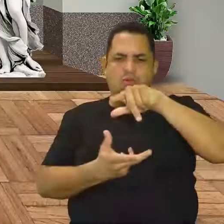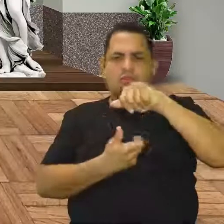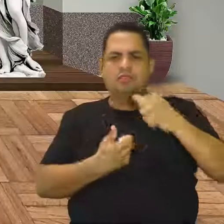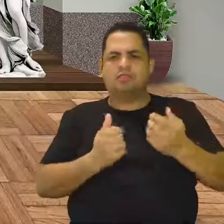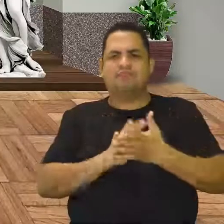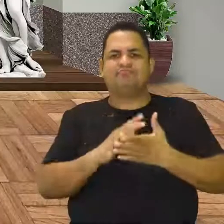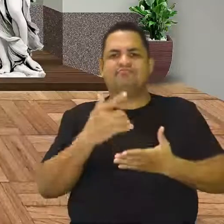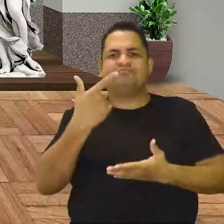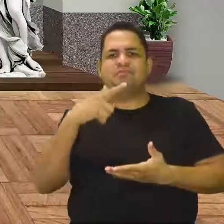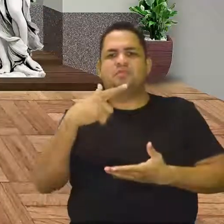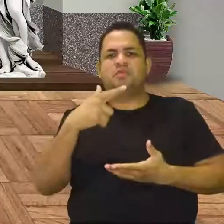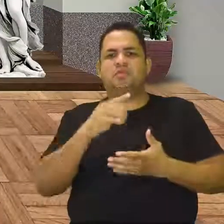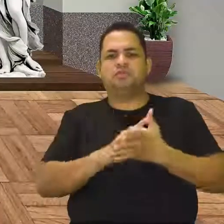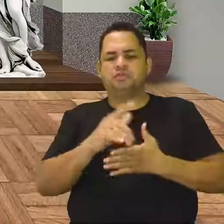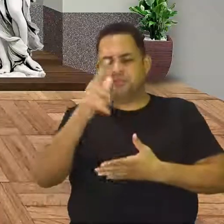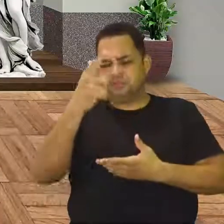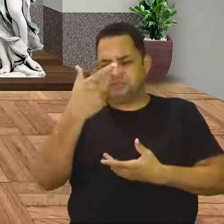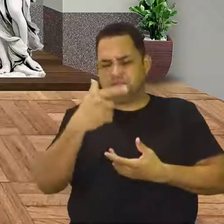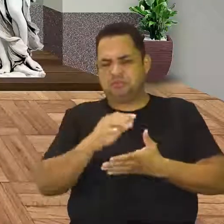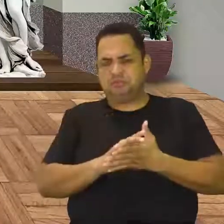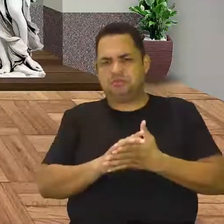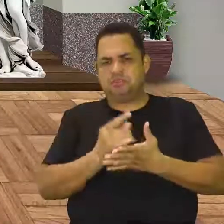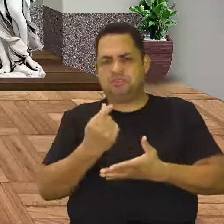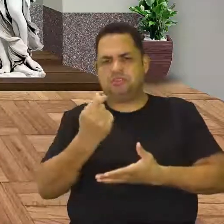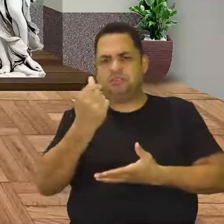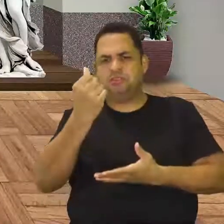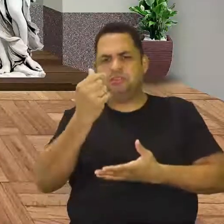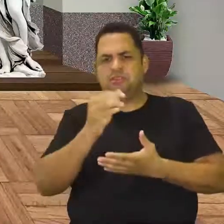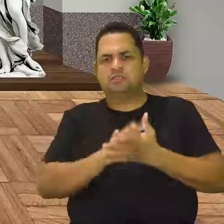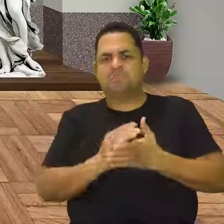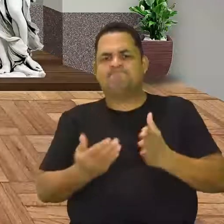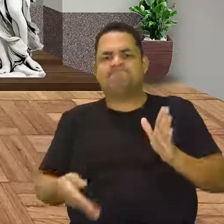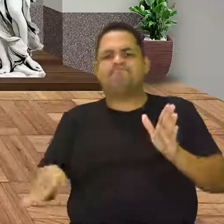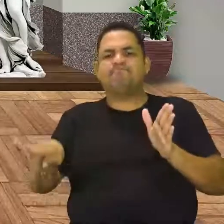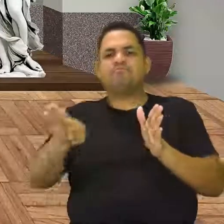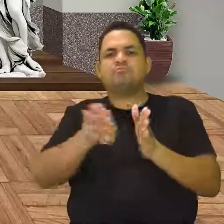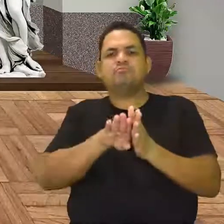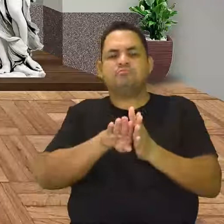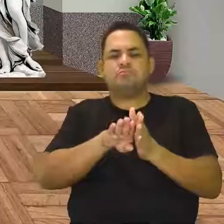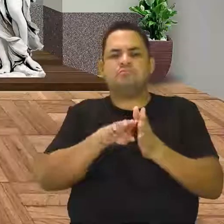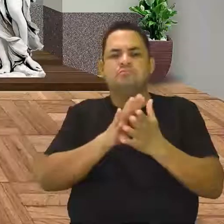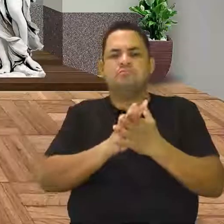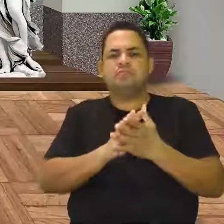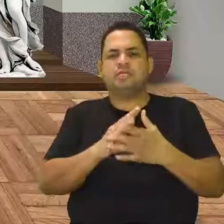não tinha dinheiro. Aí, de repente, chega Hitler, que começa a falar de forma